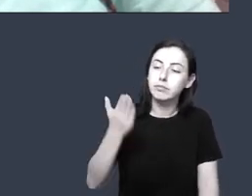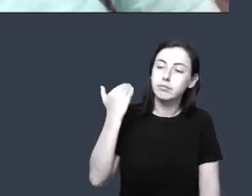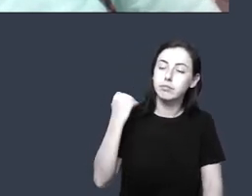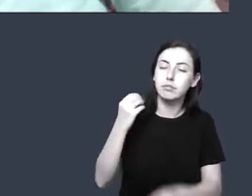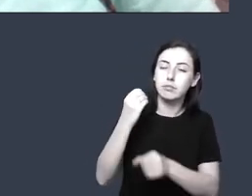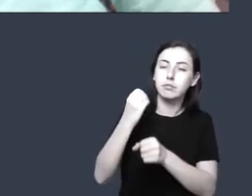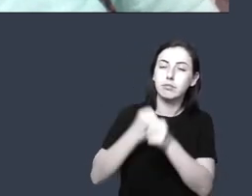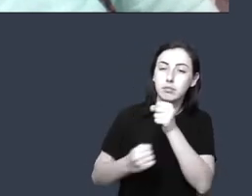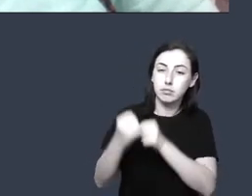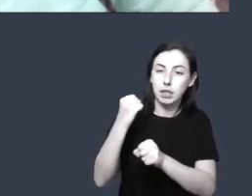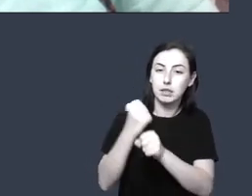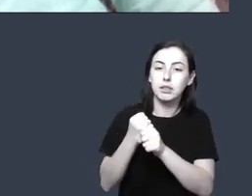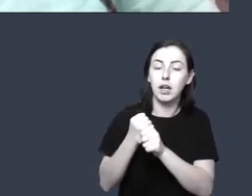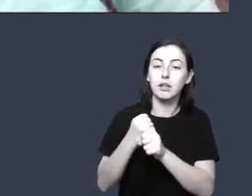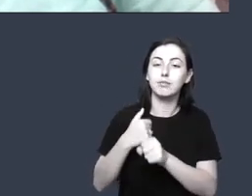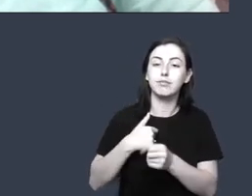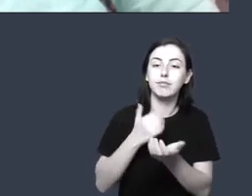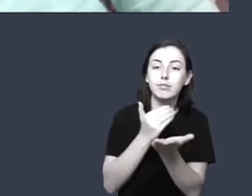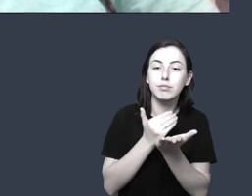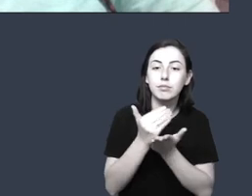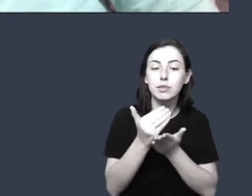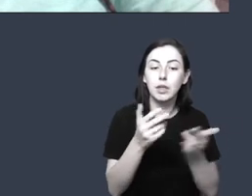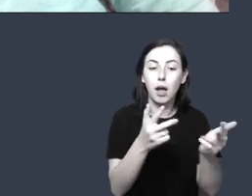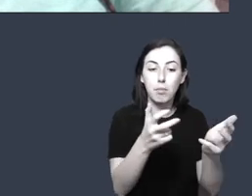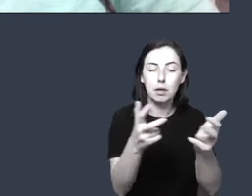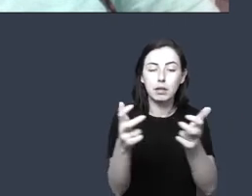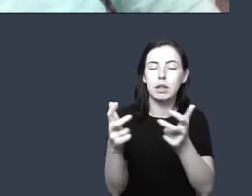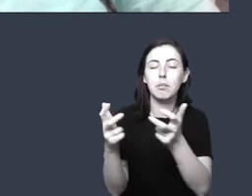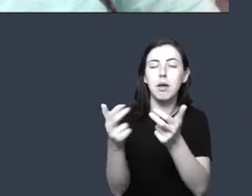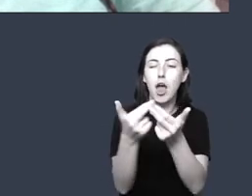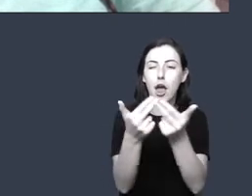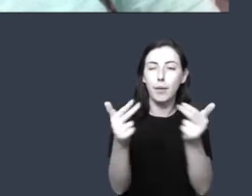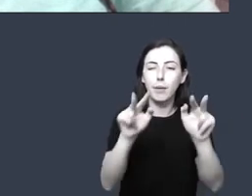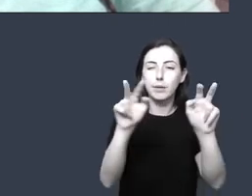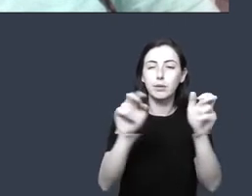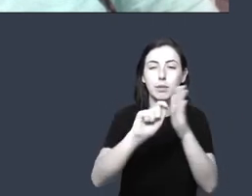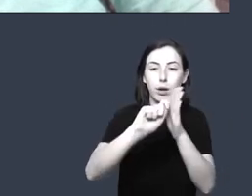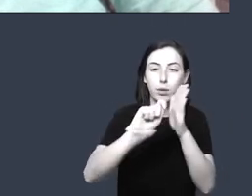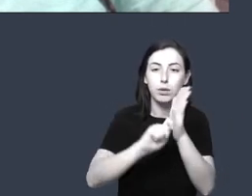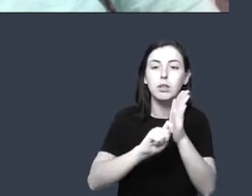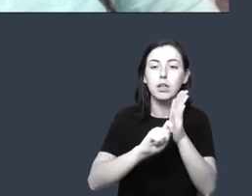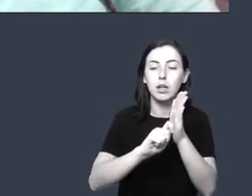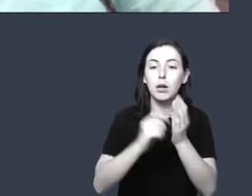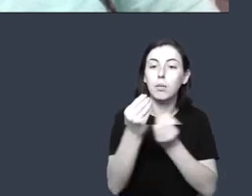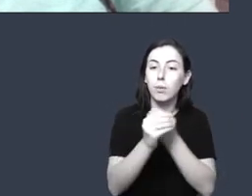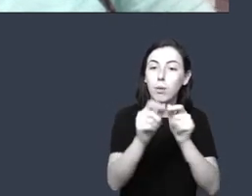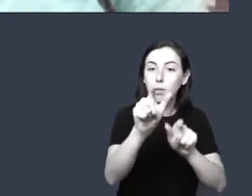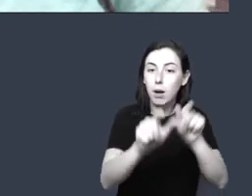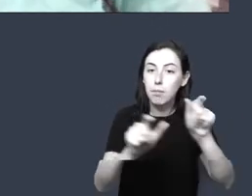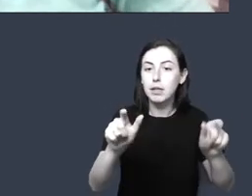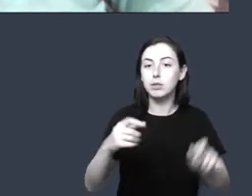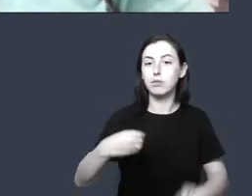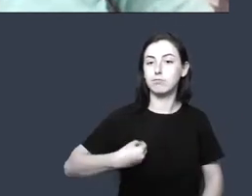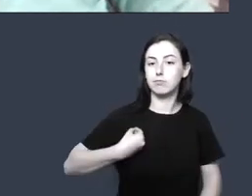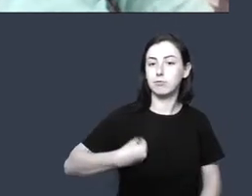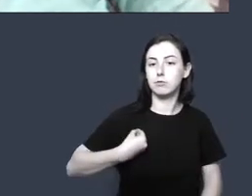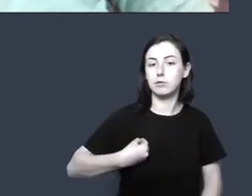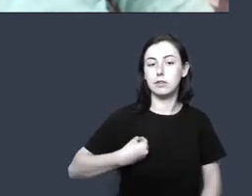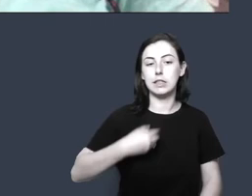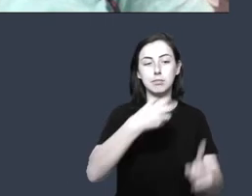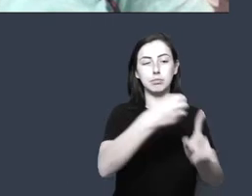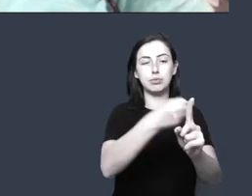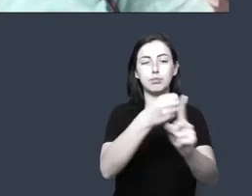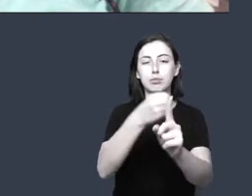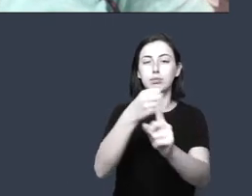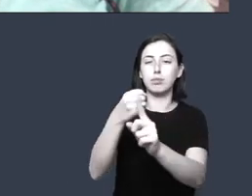que comecei a ver toda essa história das implicações dos algoritmos, como é que a vida das pessoas estavam sendo afetadas por causa